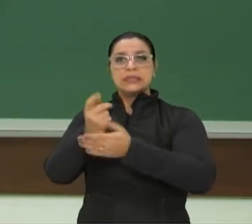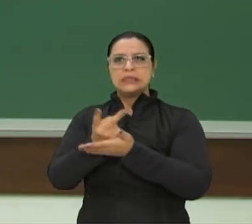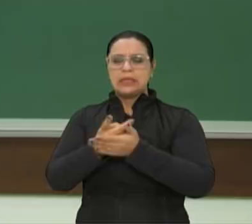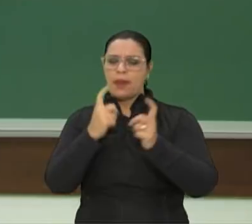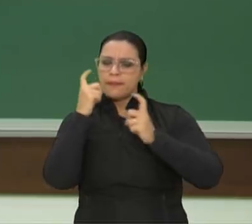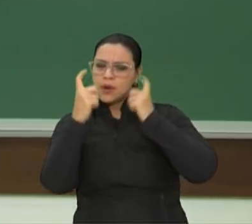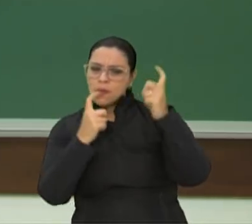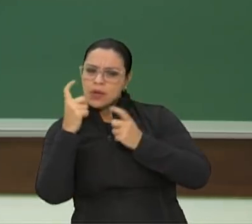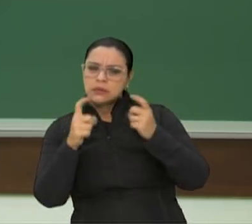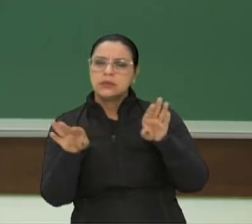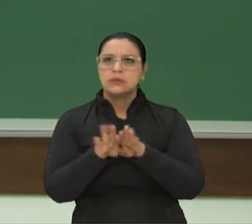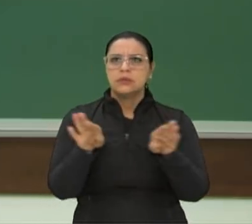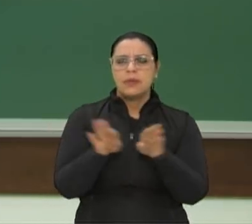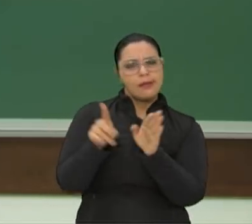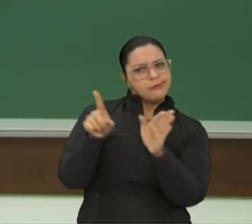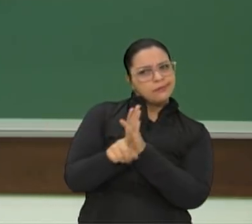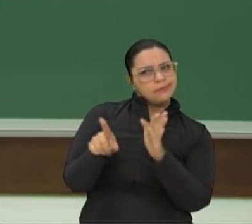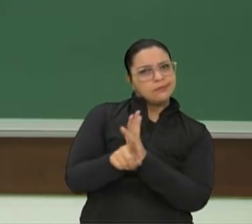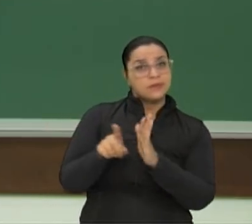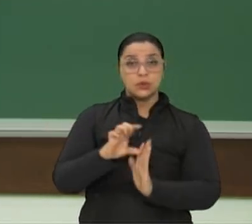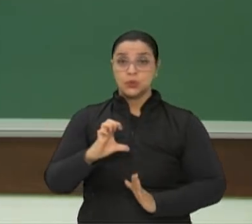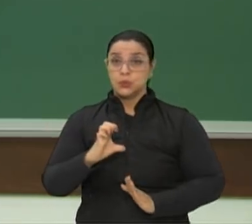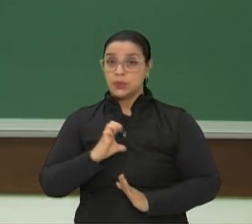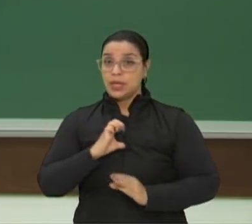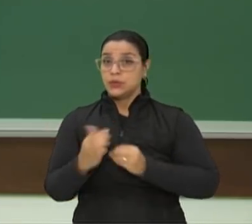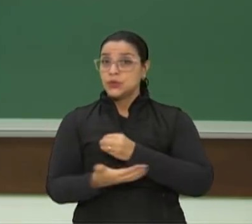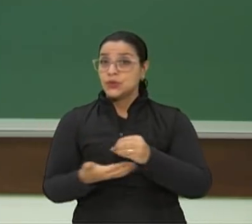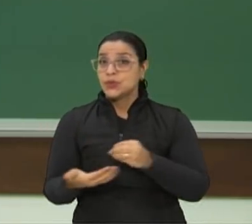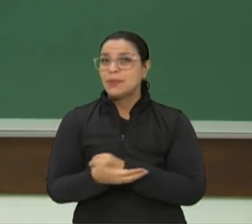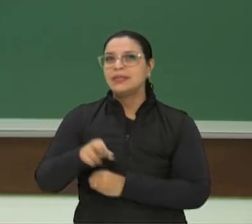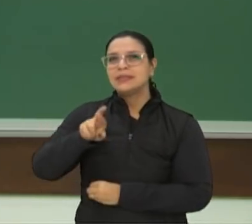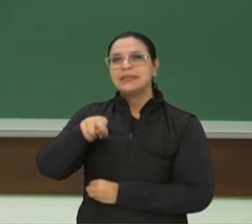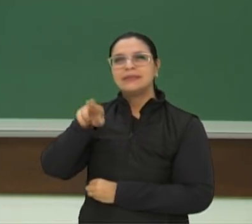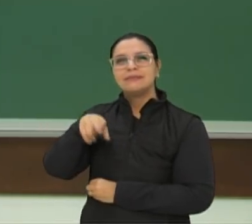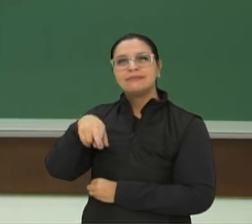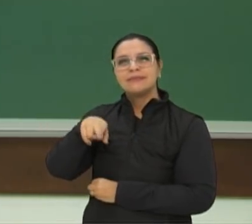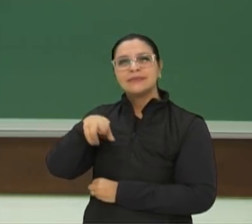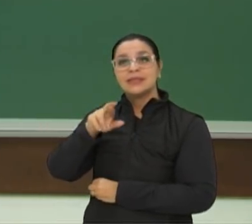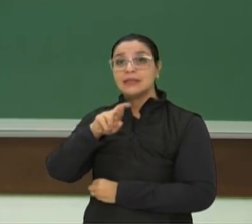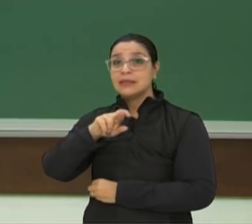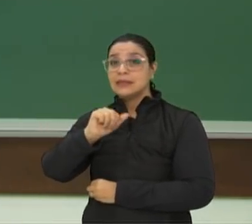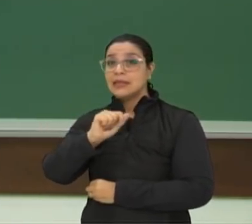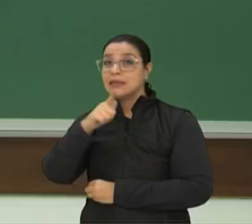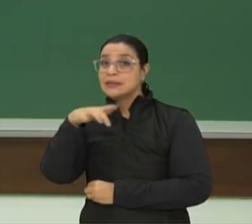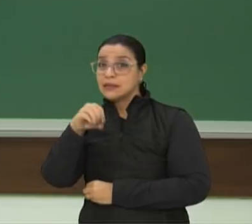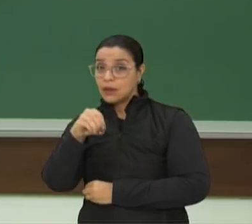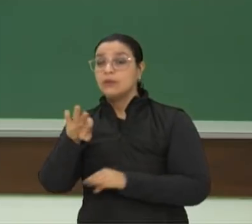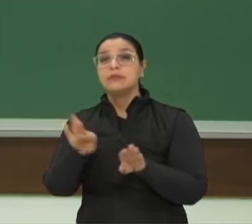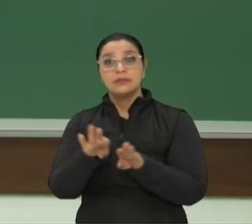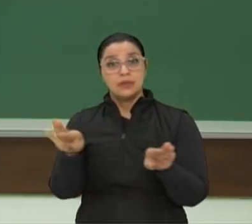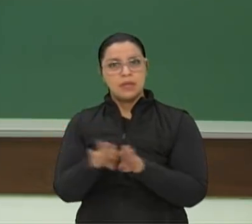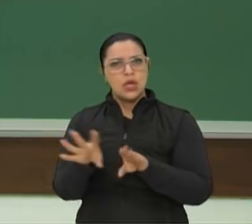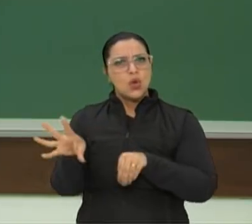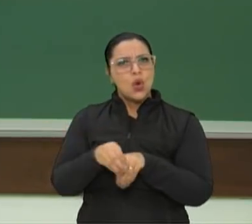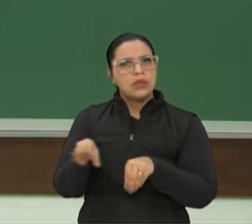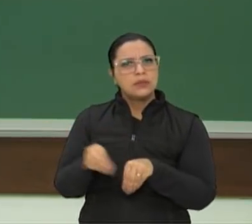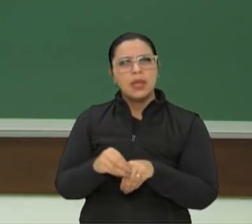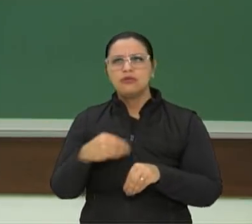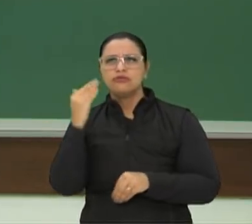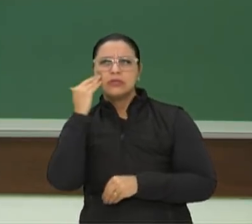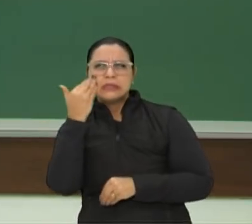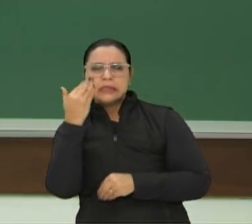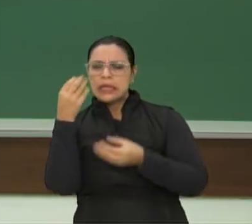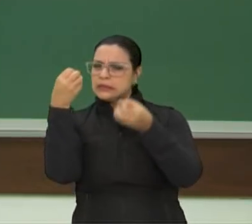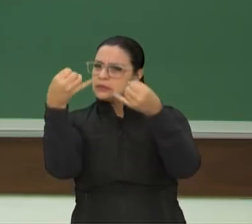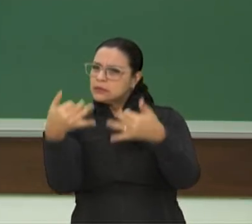suas preocupações. Uma ética vai ser fundada na razão, a habilidade humana, né, capaz de conhecer,